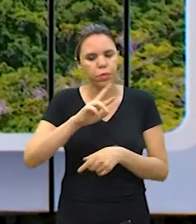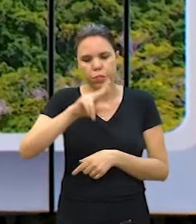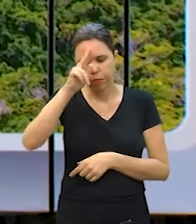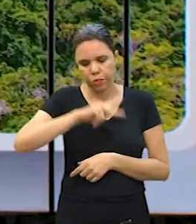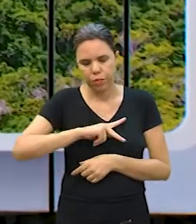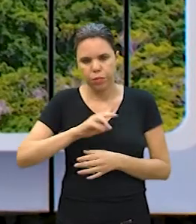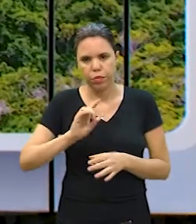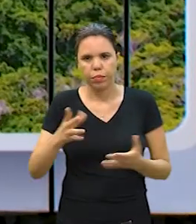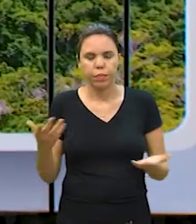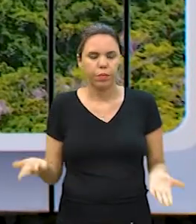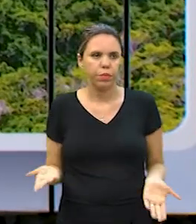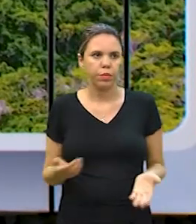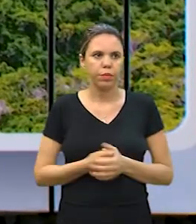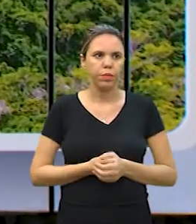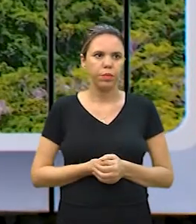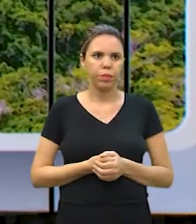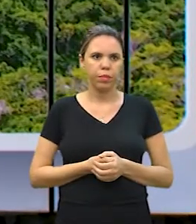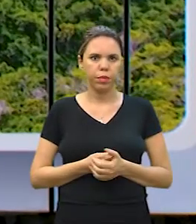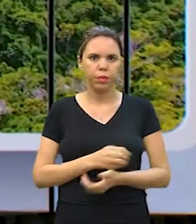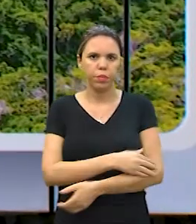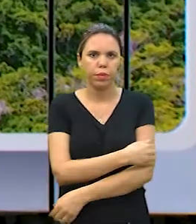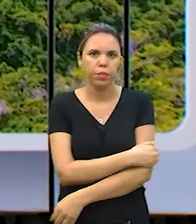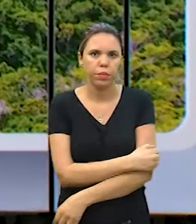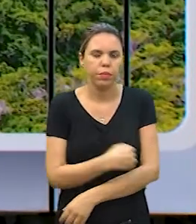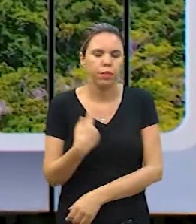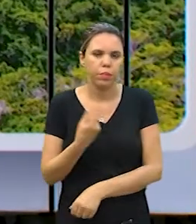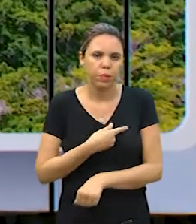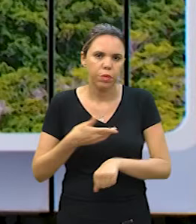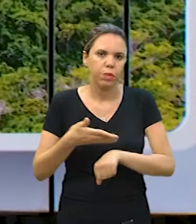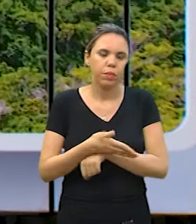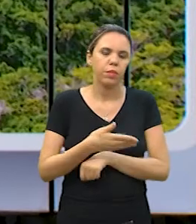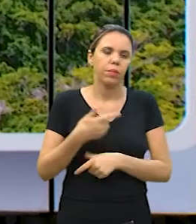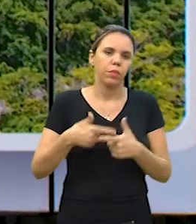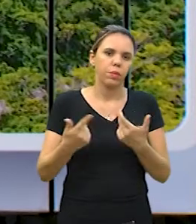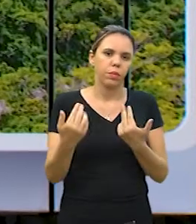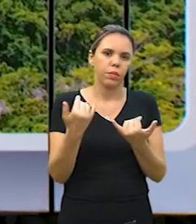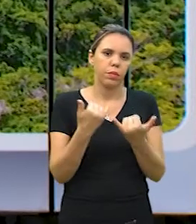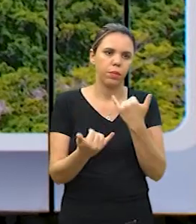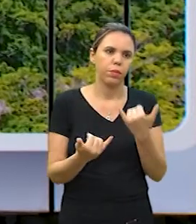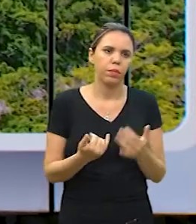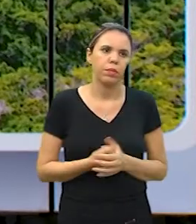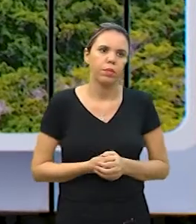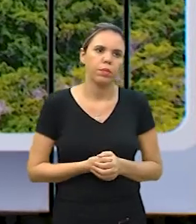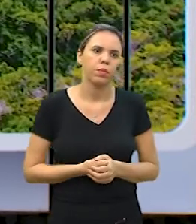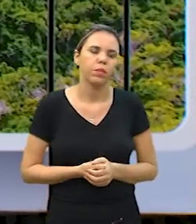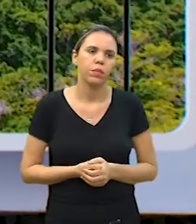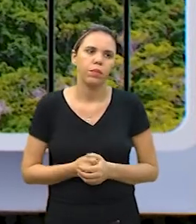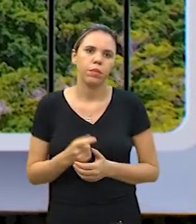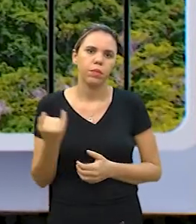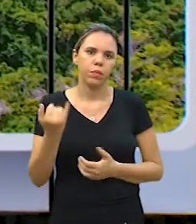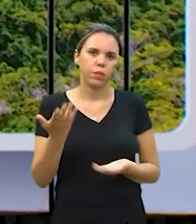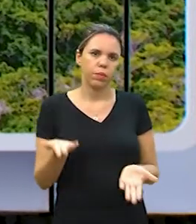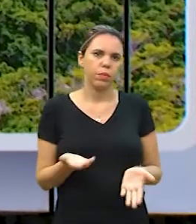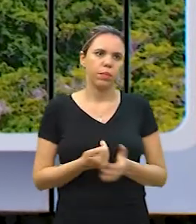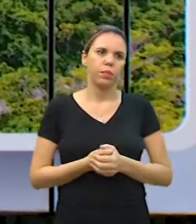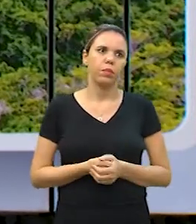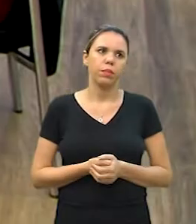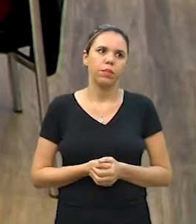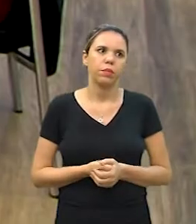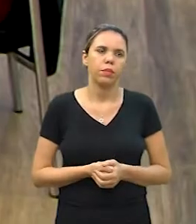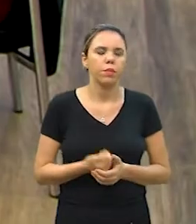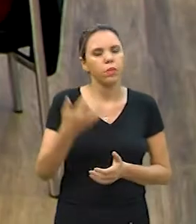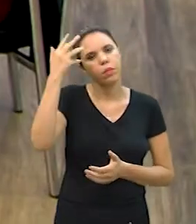problema não é dela só, né? Que nós partilhamos de problemas semelhantes, né? Sim. Então, isso é super